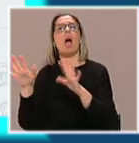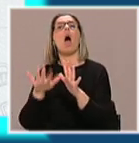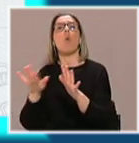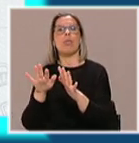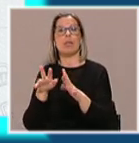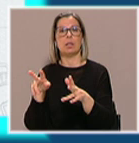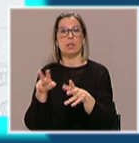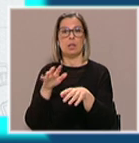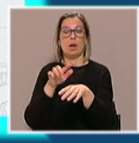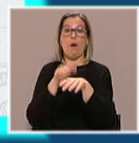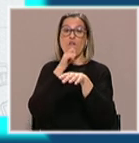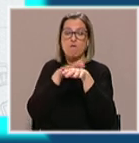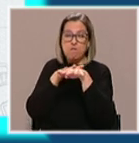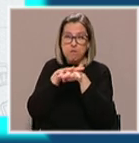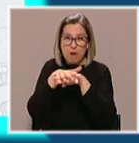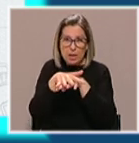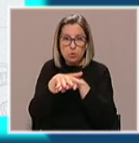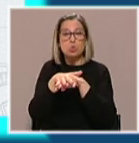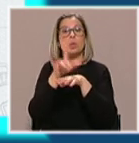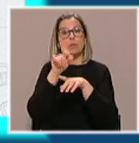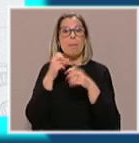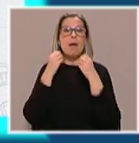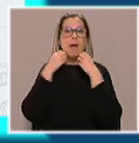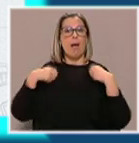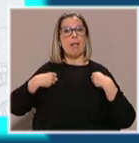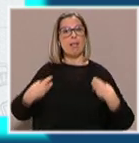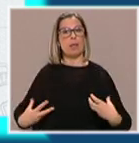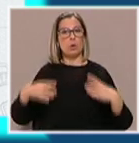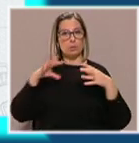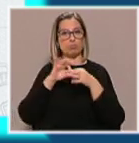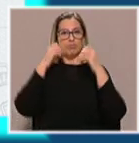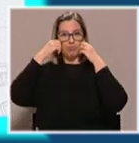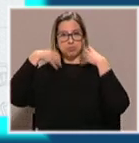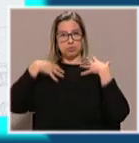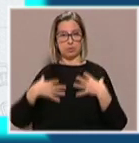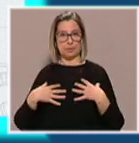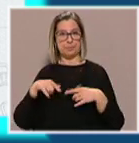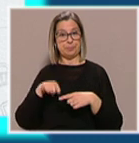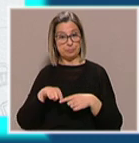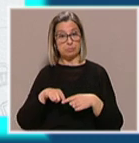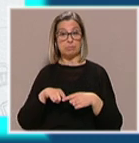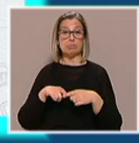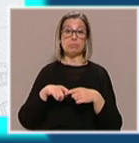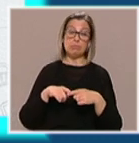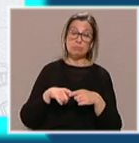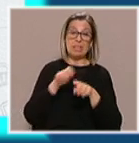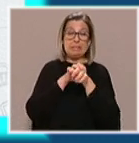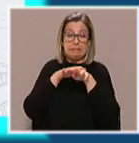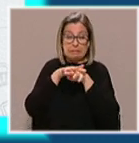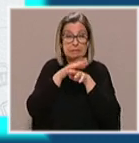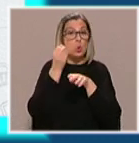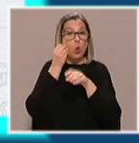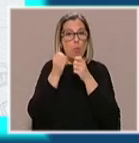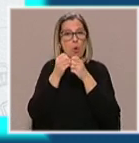glândulas sudoríparas. Os vasos sanguíneos respondem através da vasodilatação e as glândulas